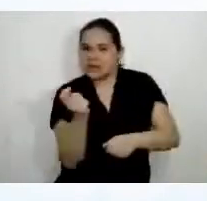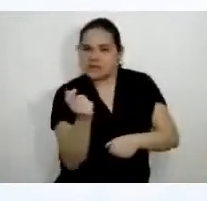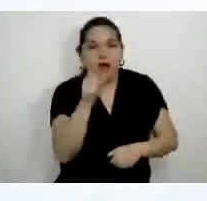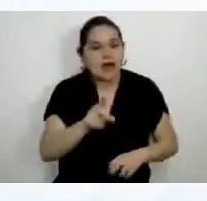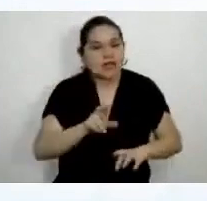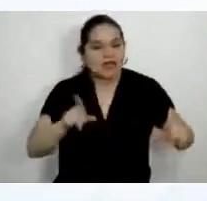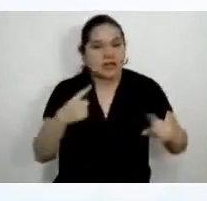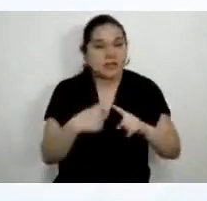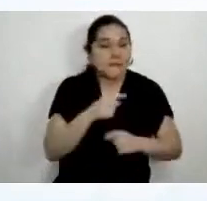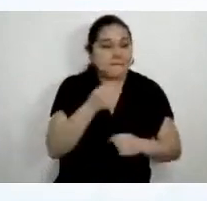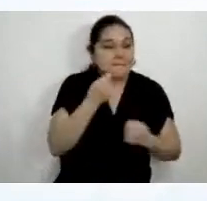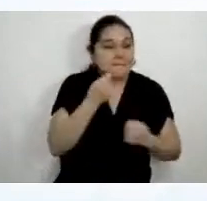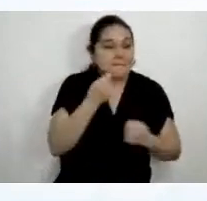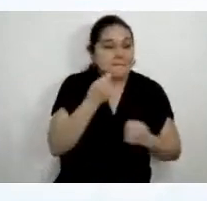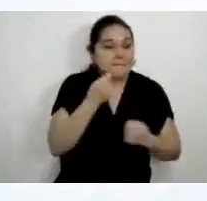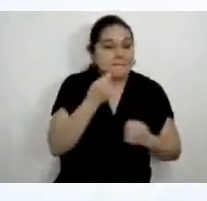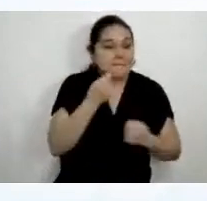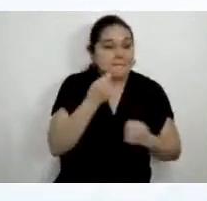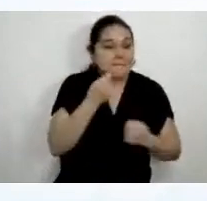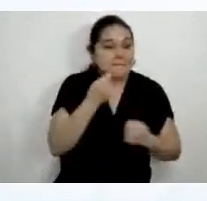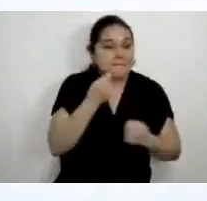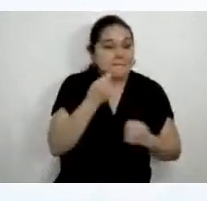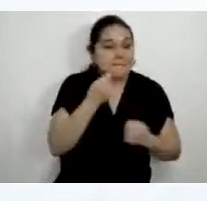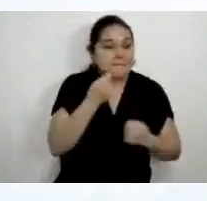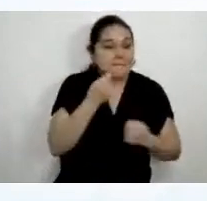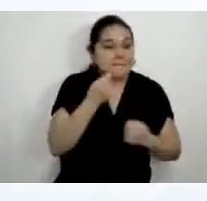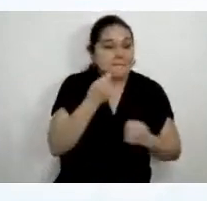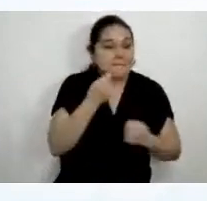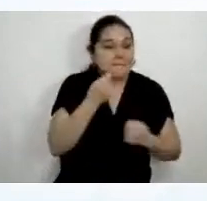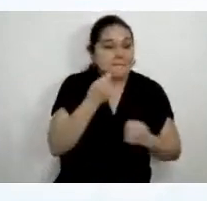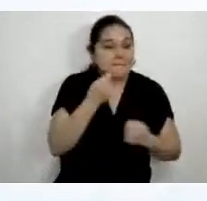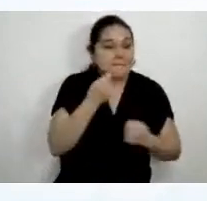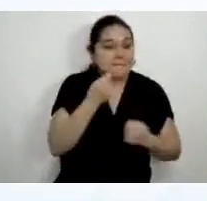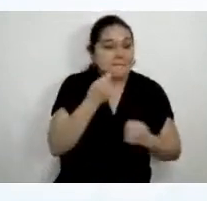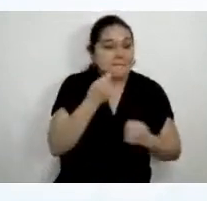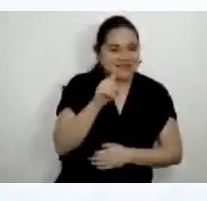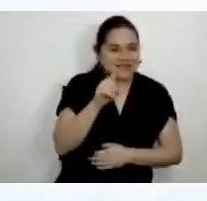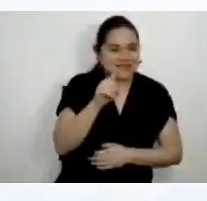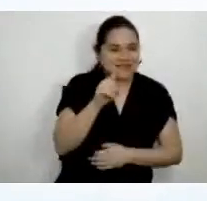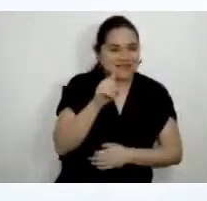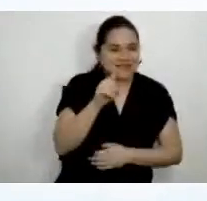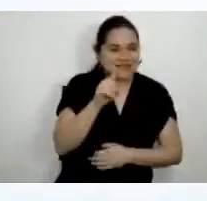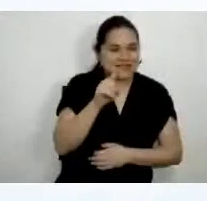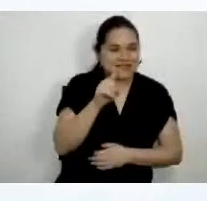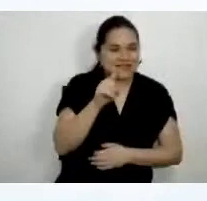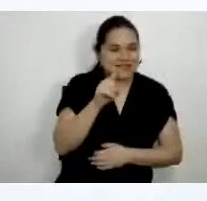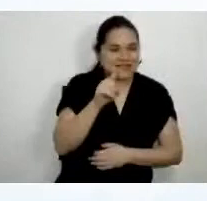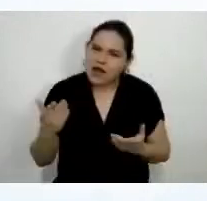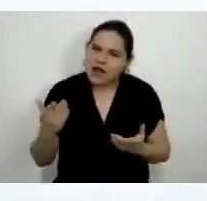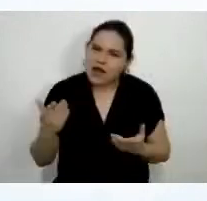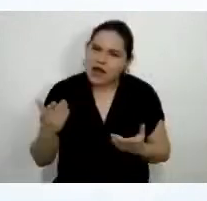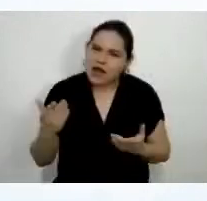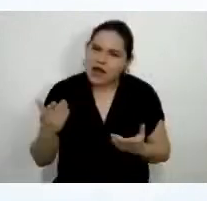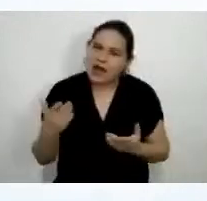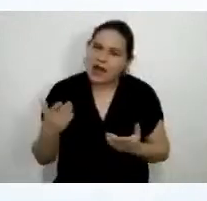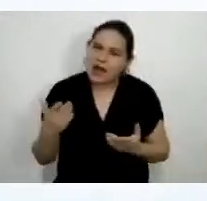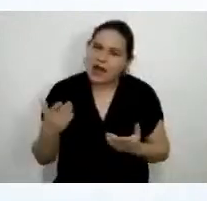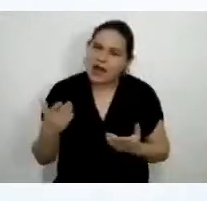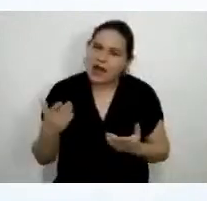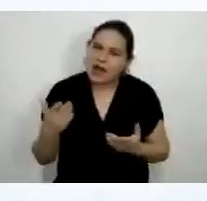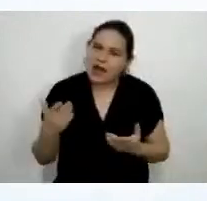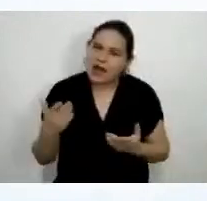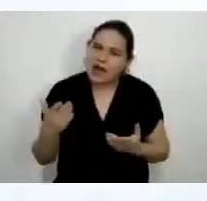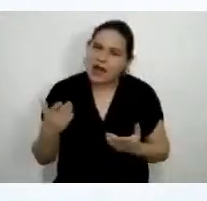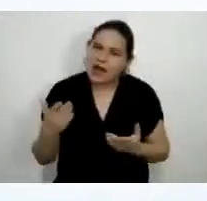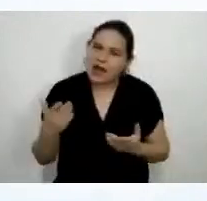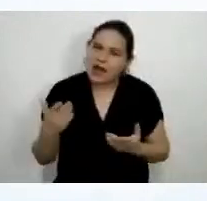mais aceitando a opinião do juiz, é a vontade, o desejo de ganhar, de ganhar, de ganhar.